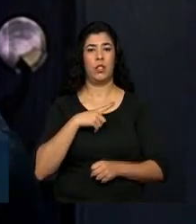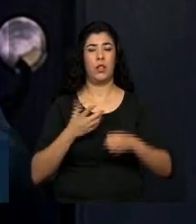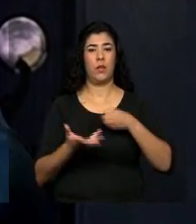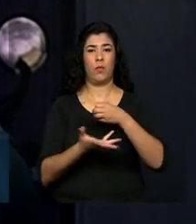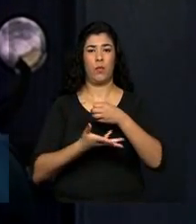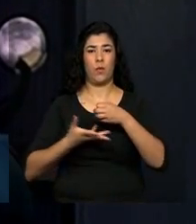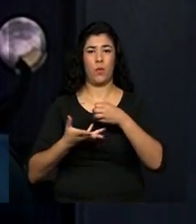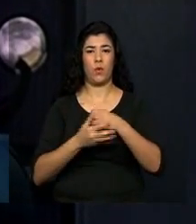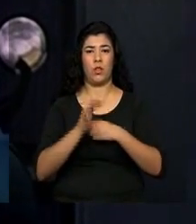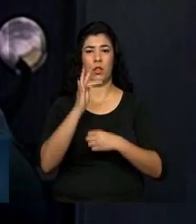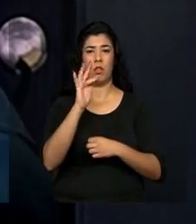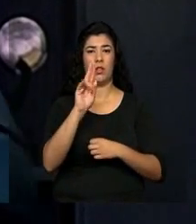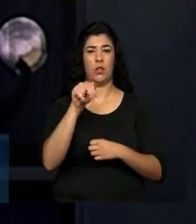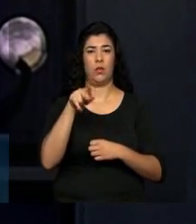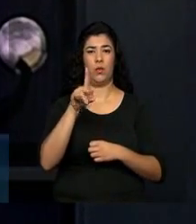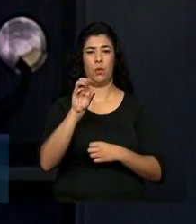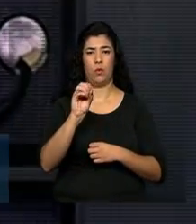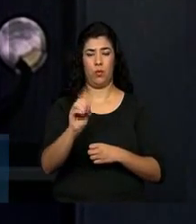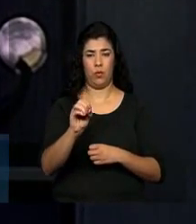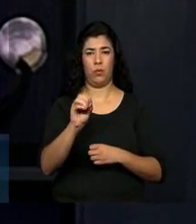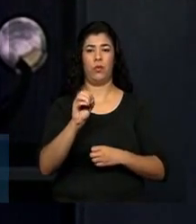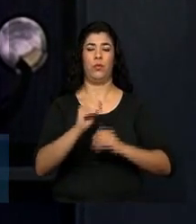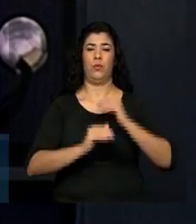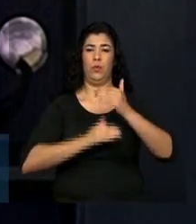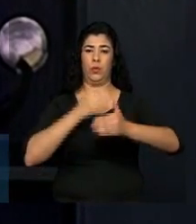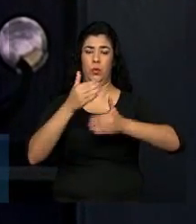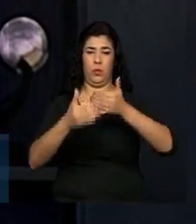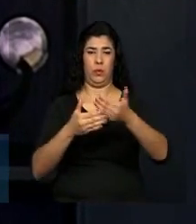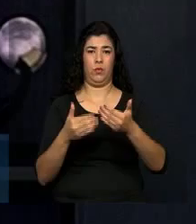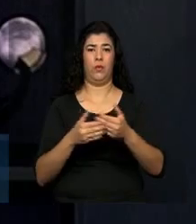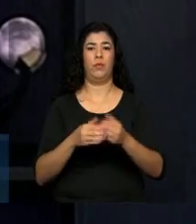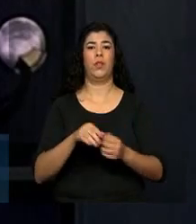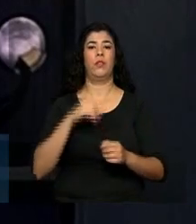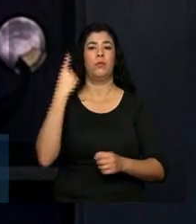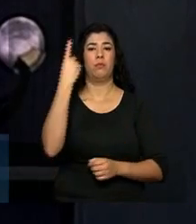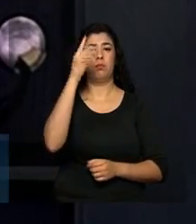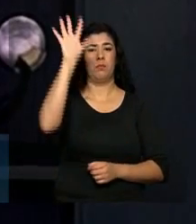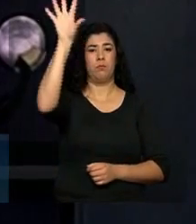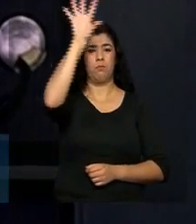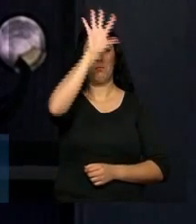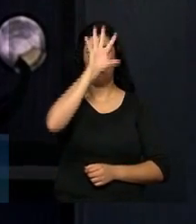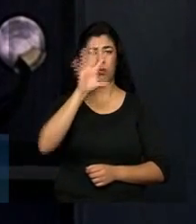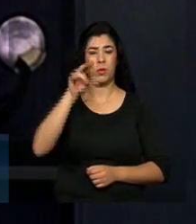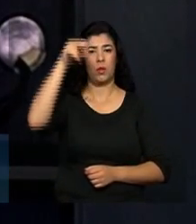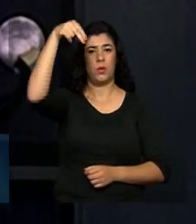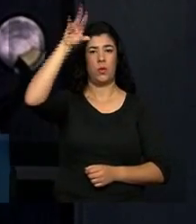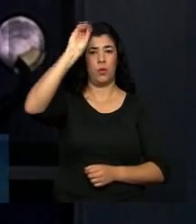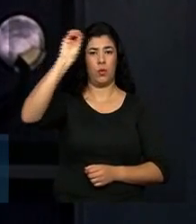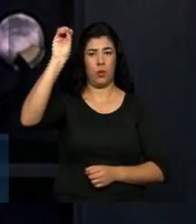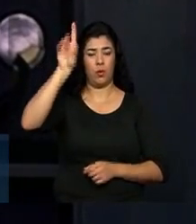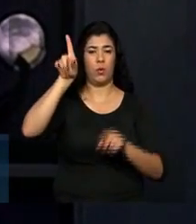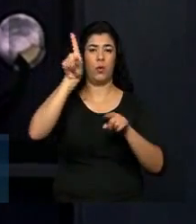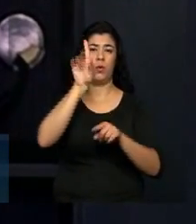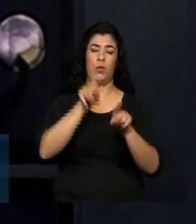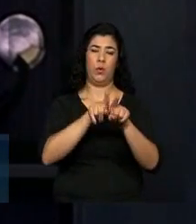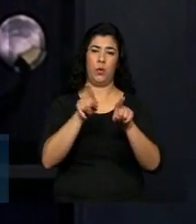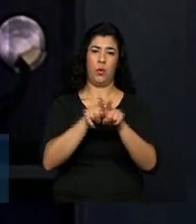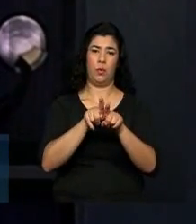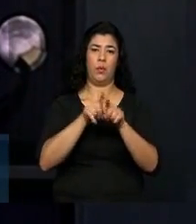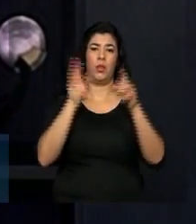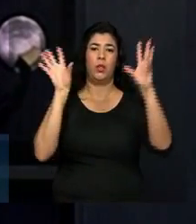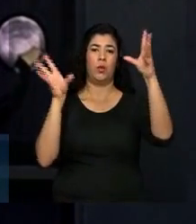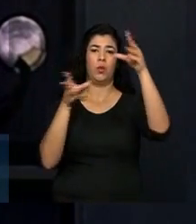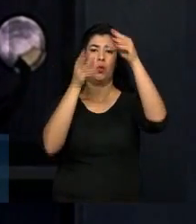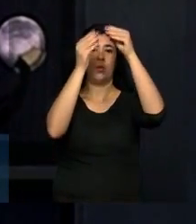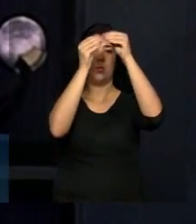constitucional fundo de desenvolvimento para região Nordeste englobando também uma